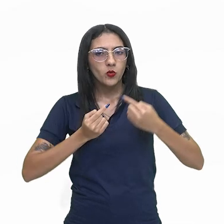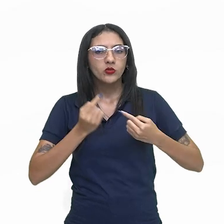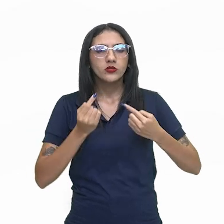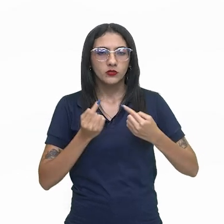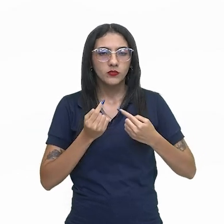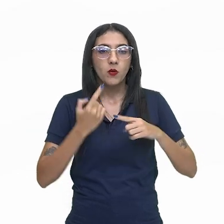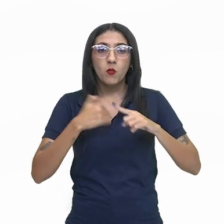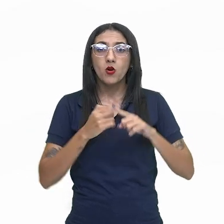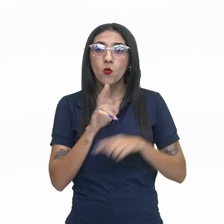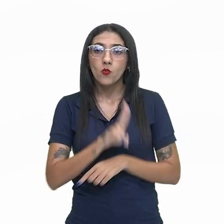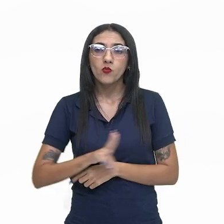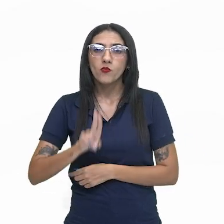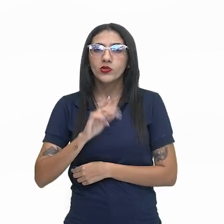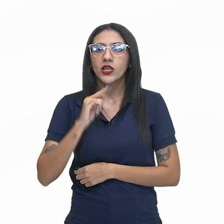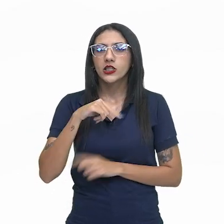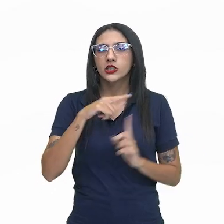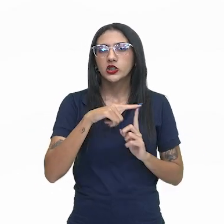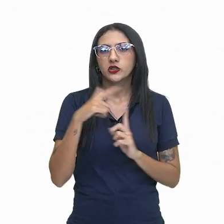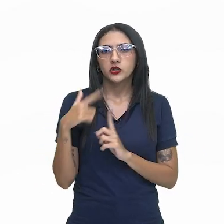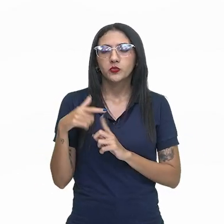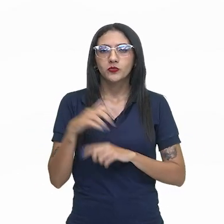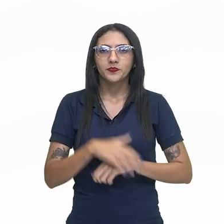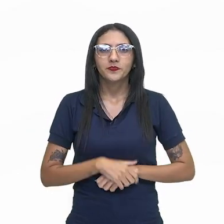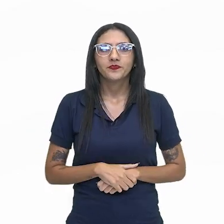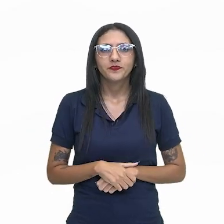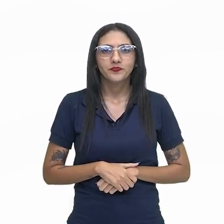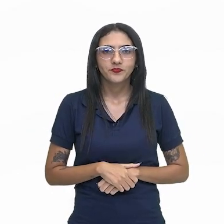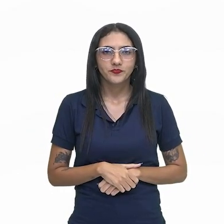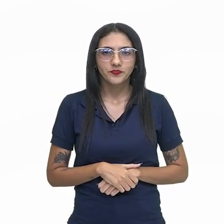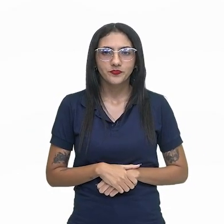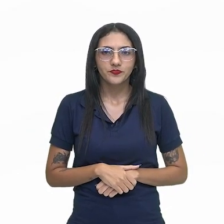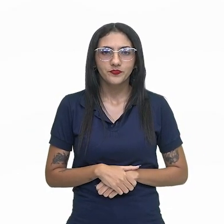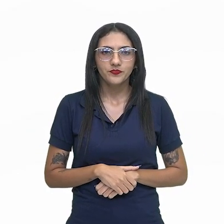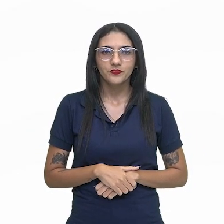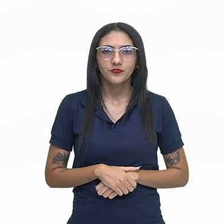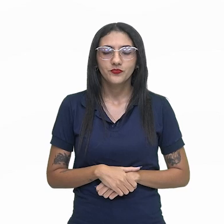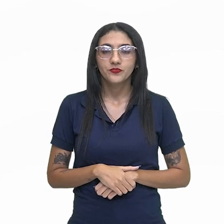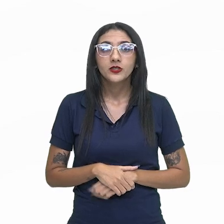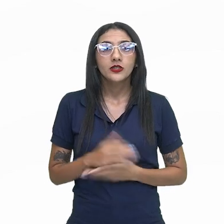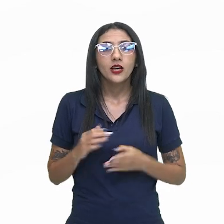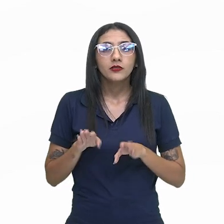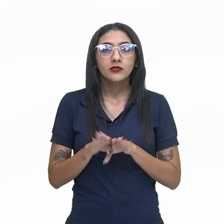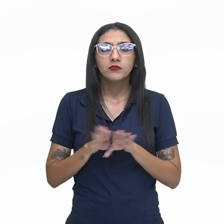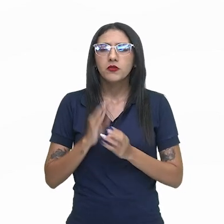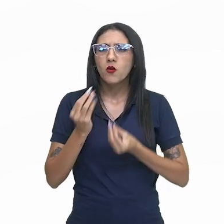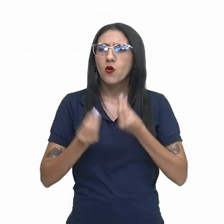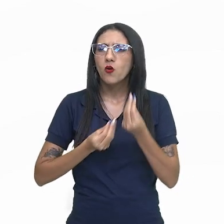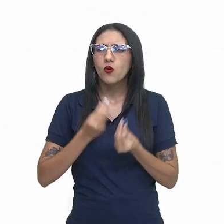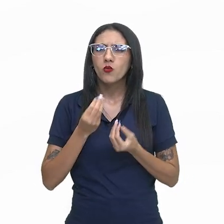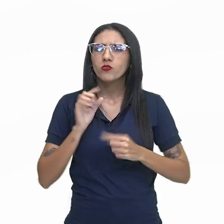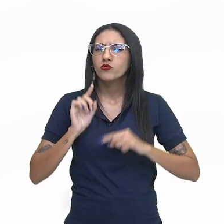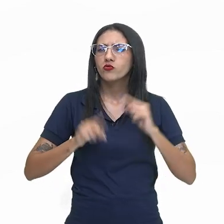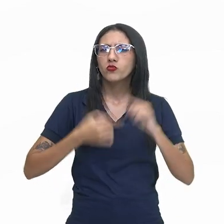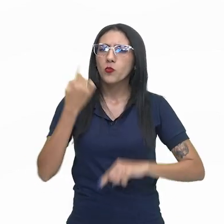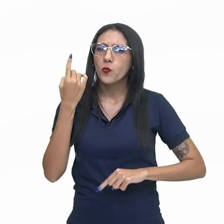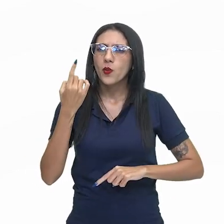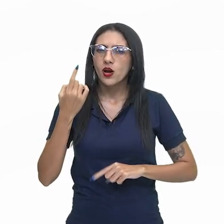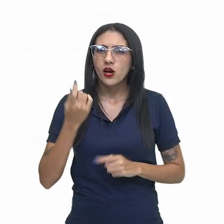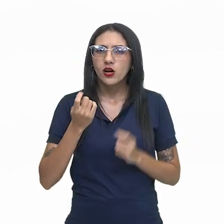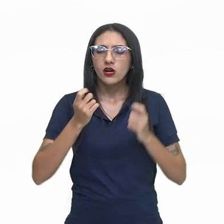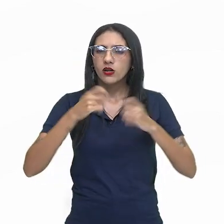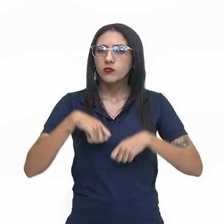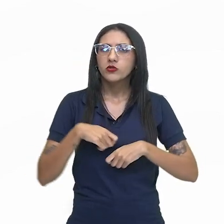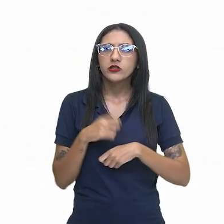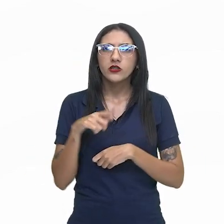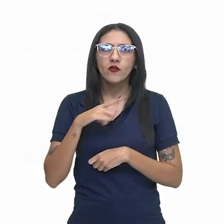desta utilização. E aí pontuei para vocês, superando, né, esses conflitos, né? O que a gente pode pontuar aí